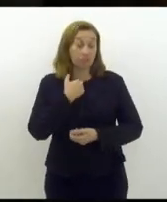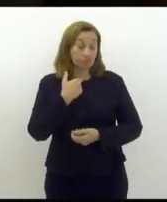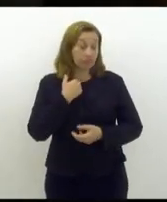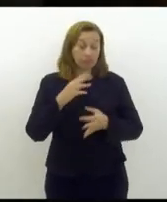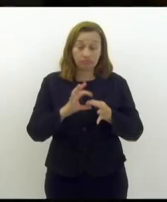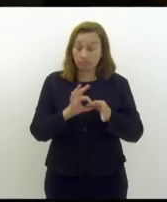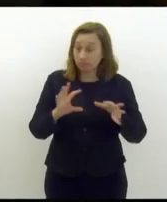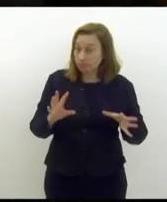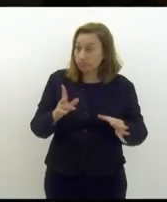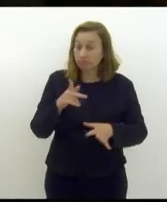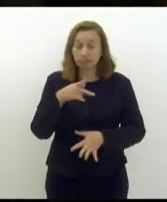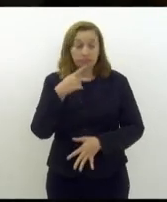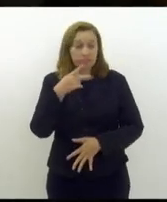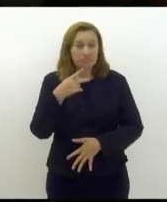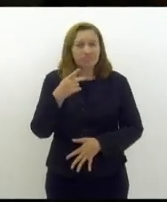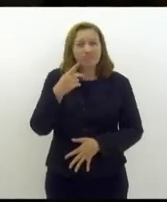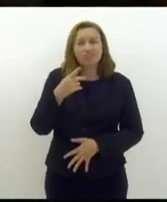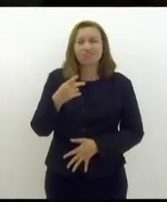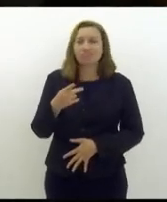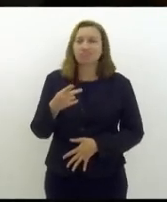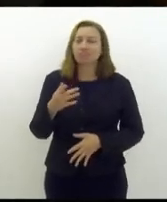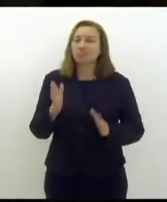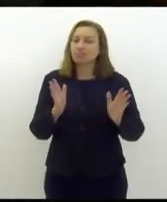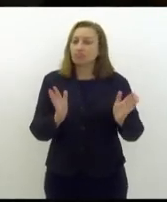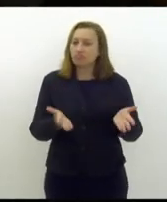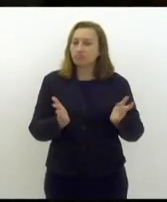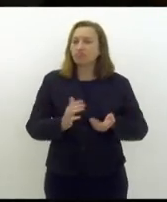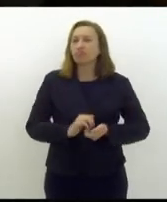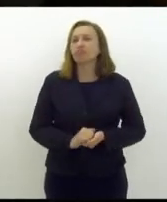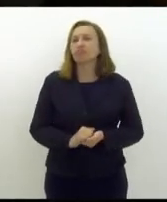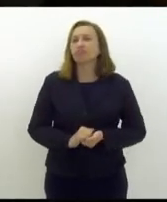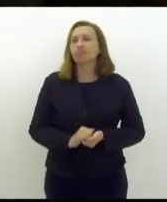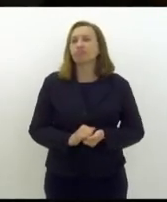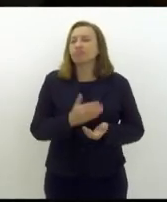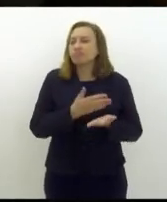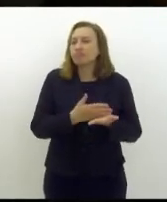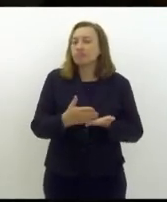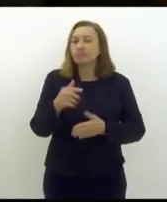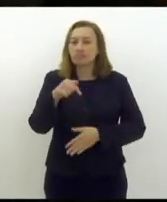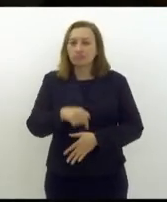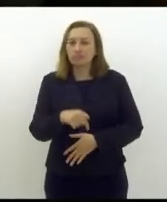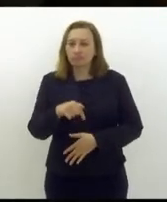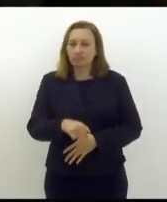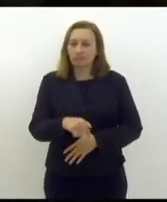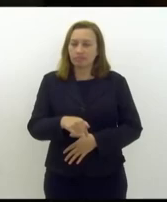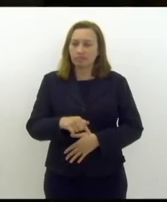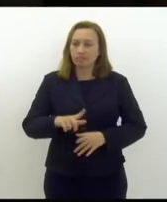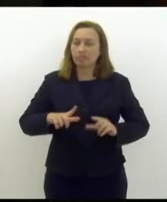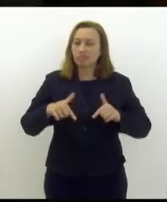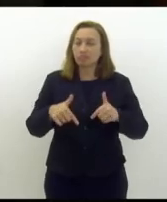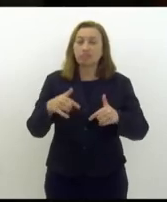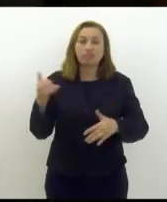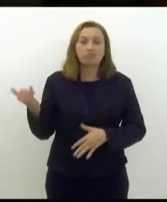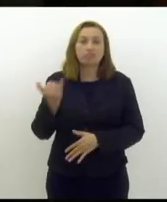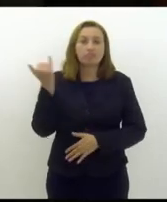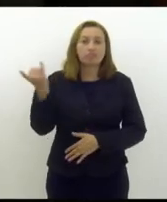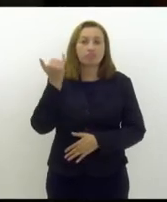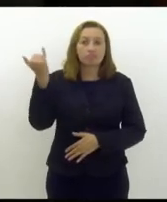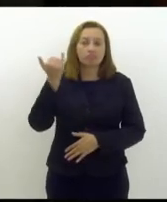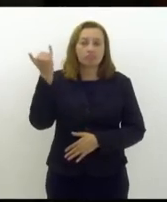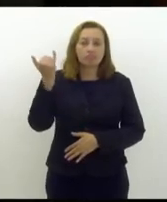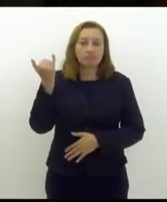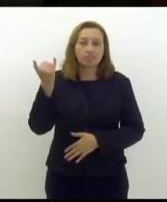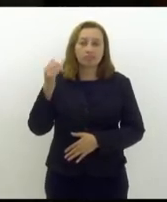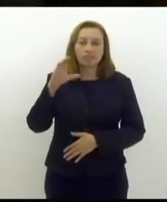deixar de pensar e essa jornada hoje começa aqui inclusive com ato importante na